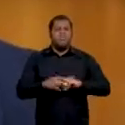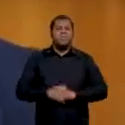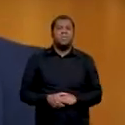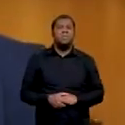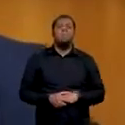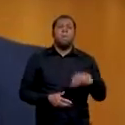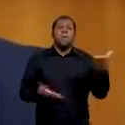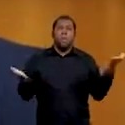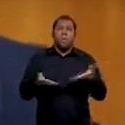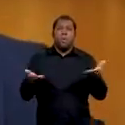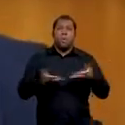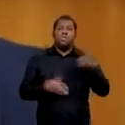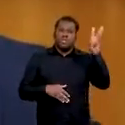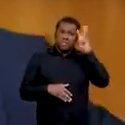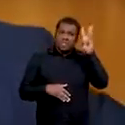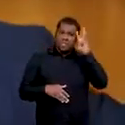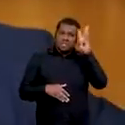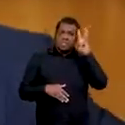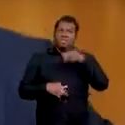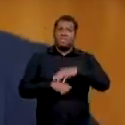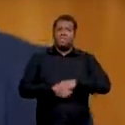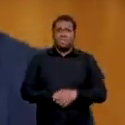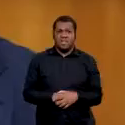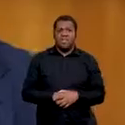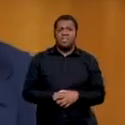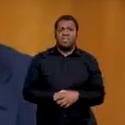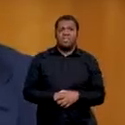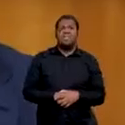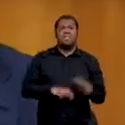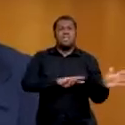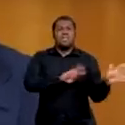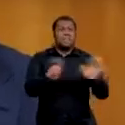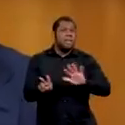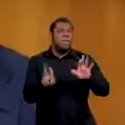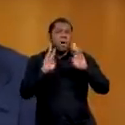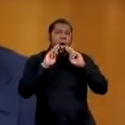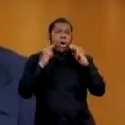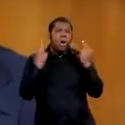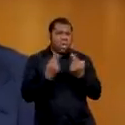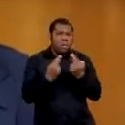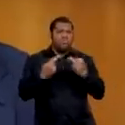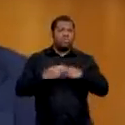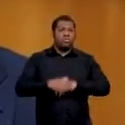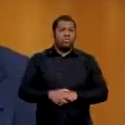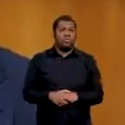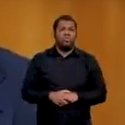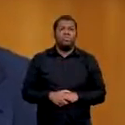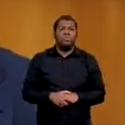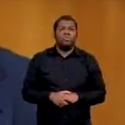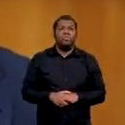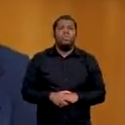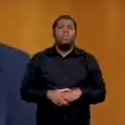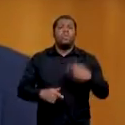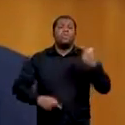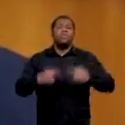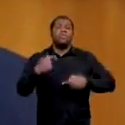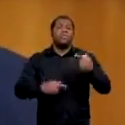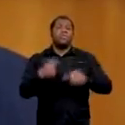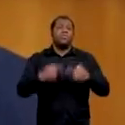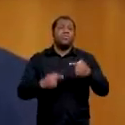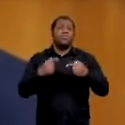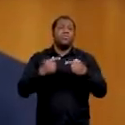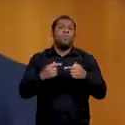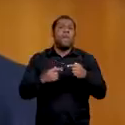terça-feira, 10 para as 9, eu estou te falando. Essa semana vai ter uma reunião para a gente discutir o fim dessas